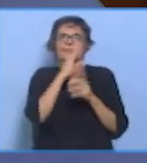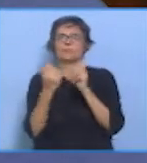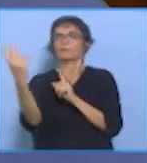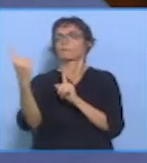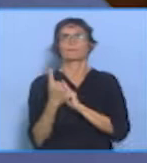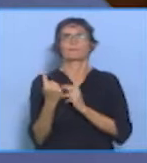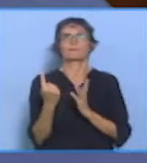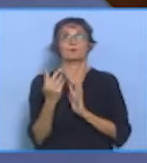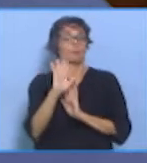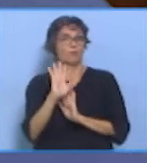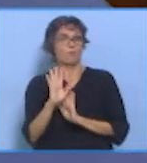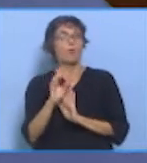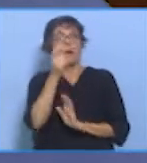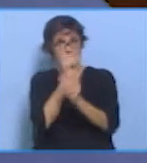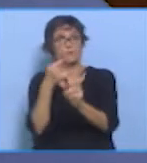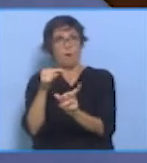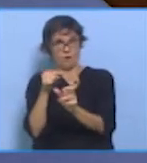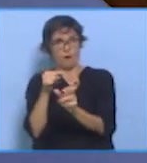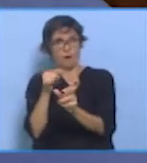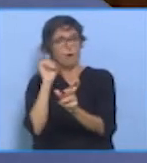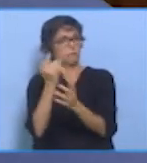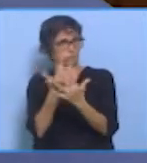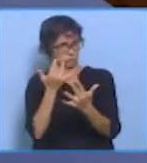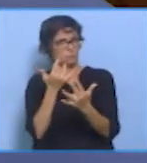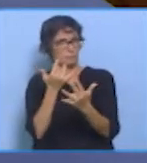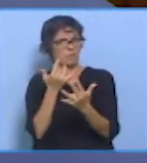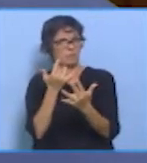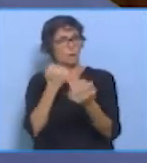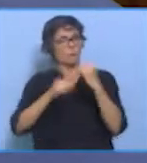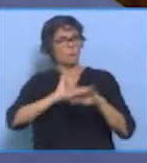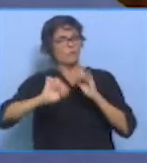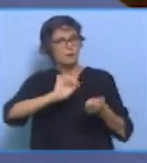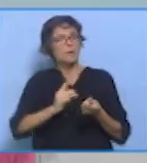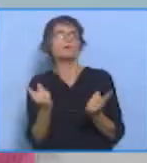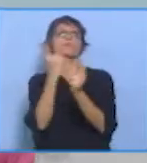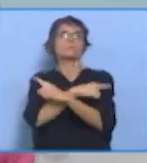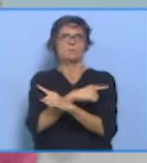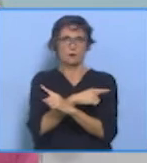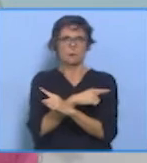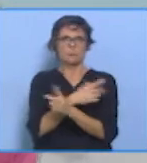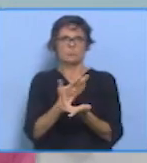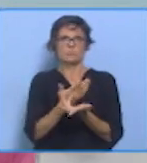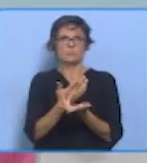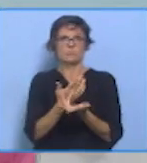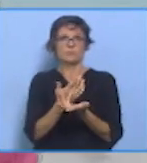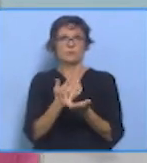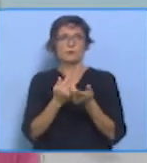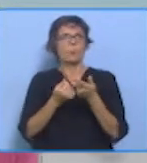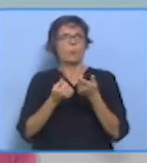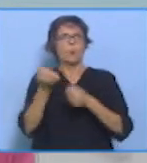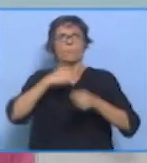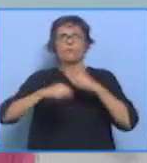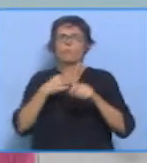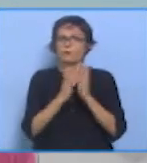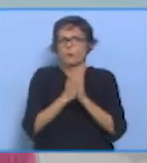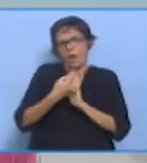pessoas que fazem o movimento contrário, se calhar não para o anglicanismo, mas, olha, para tantas igrejas ou novos movimentos